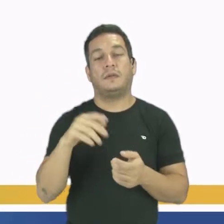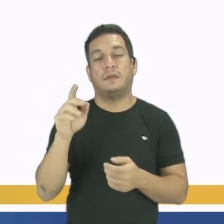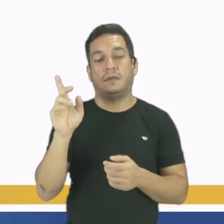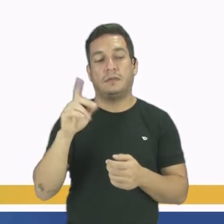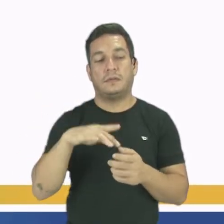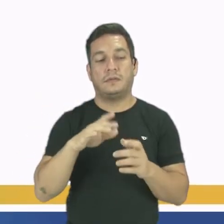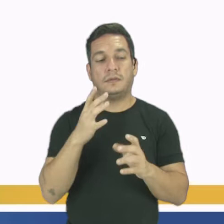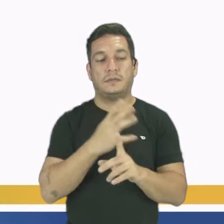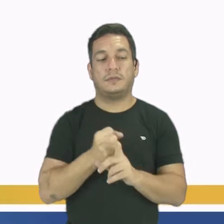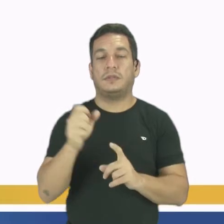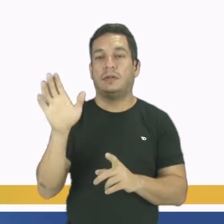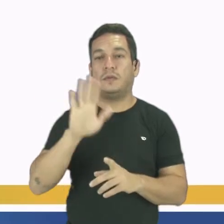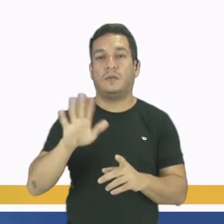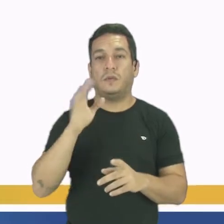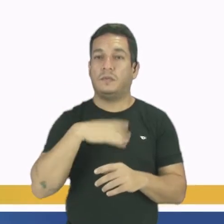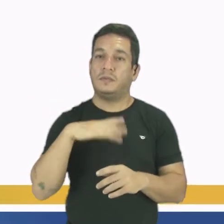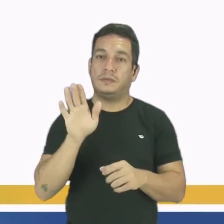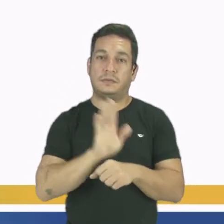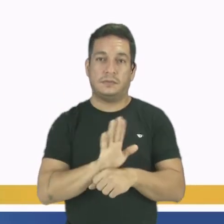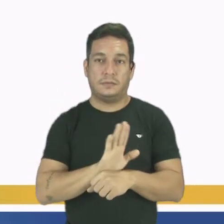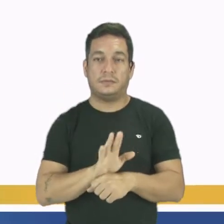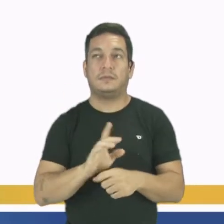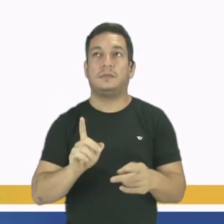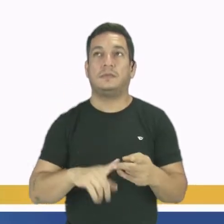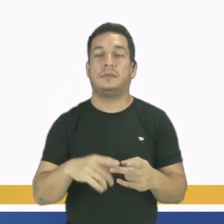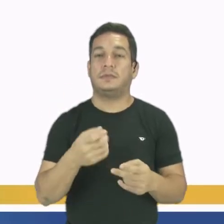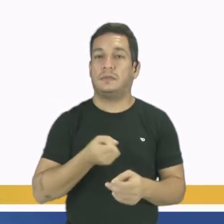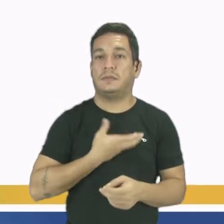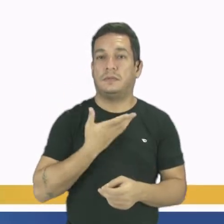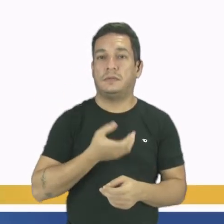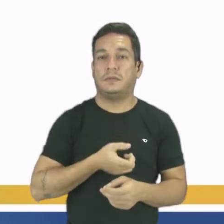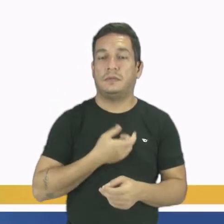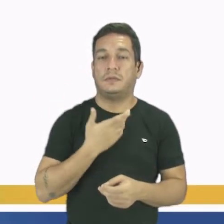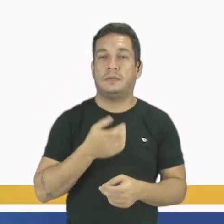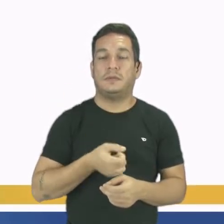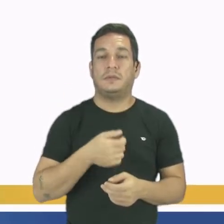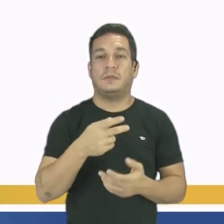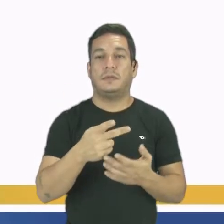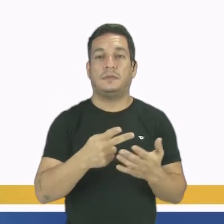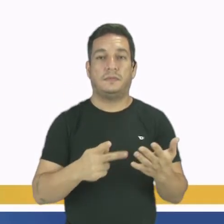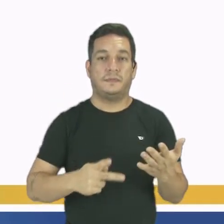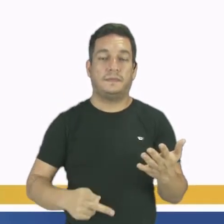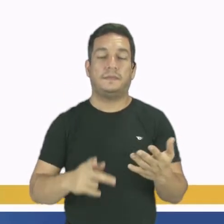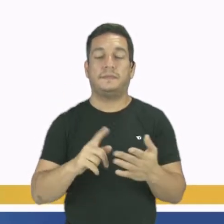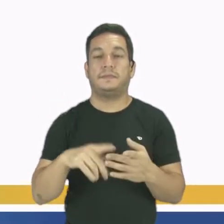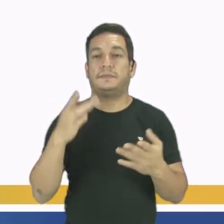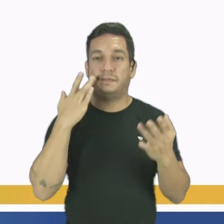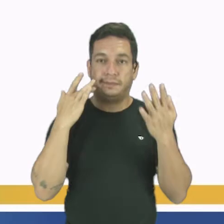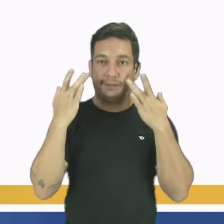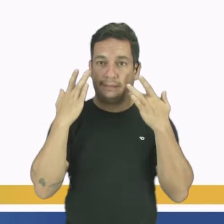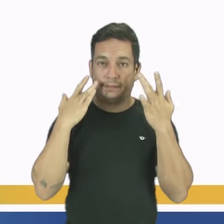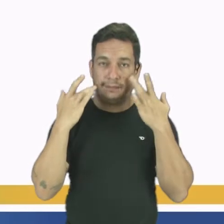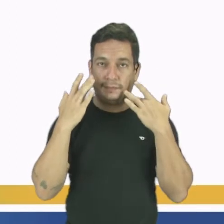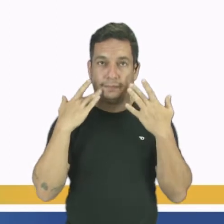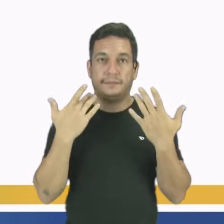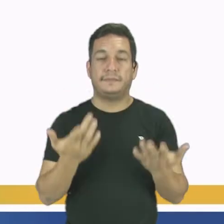no cinema, na poesia é a literatura, né? No teatro,